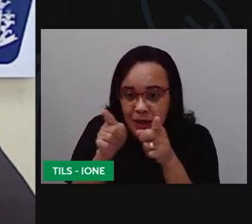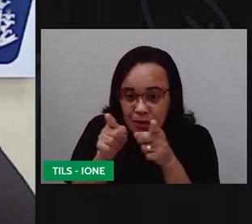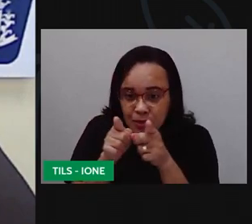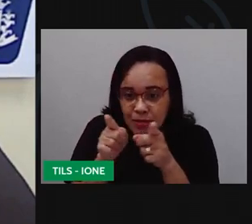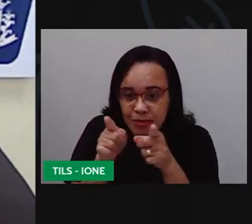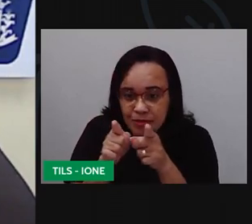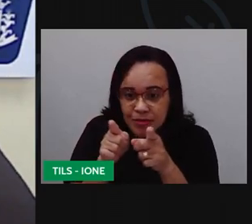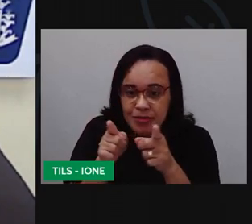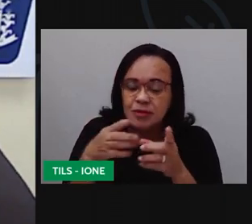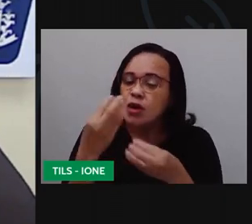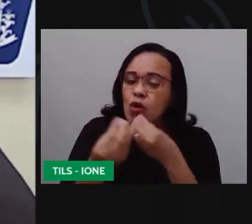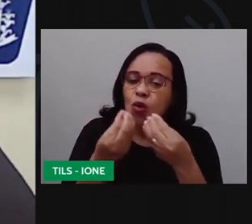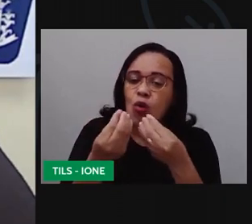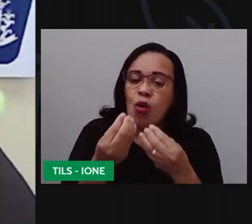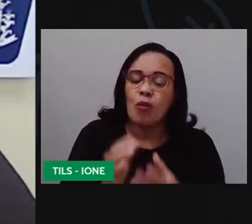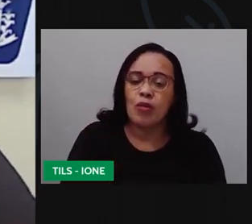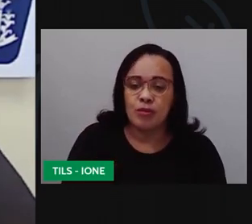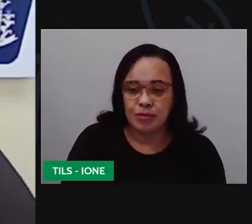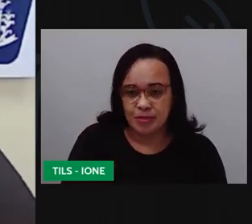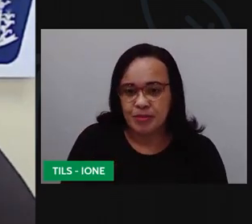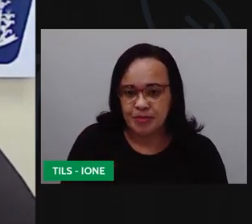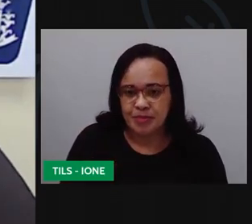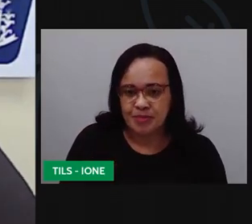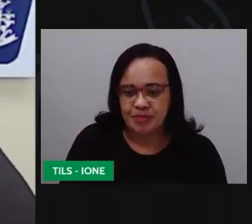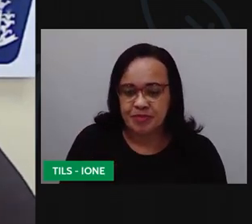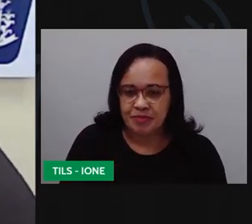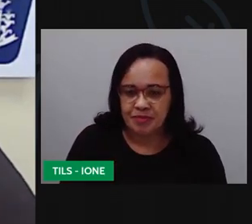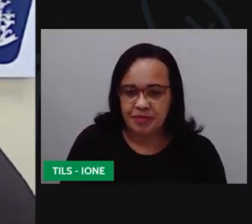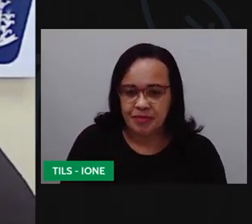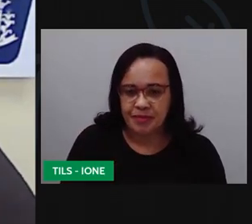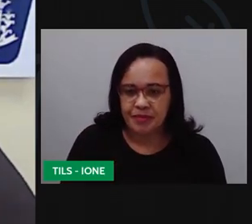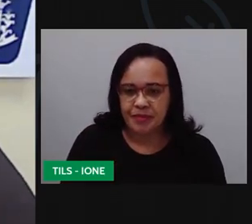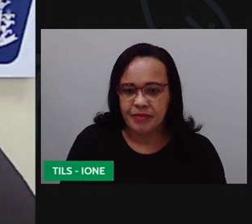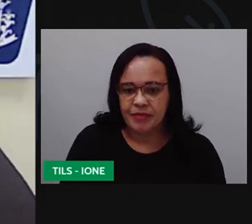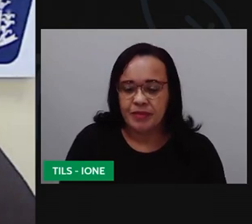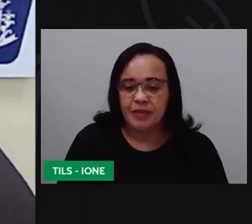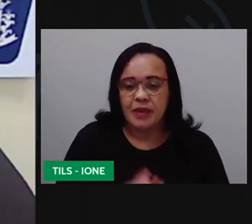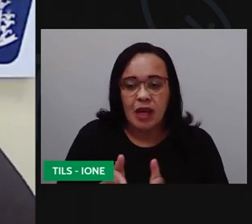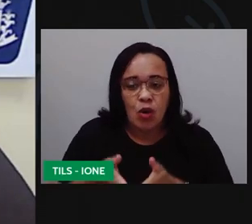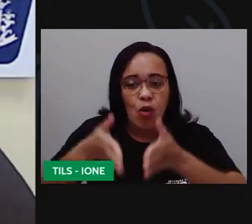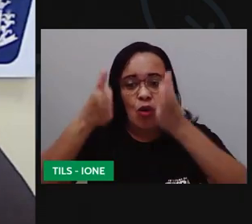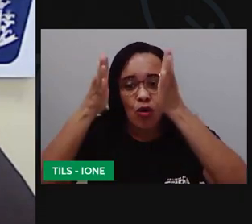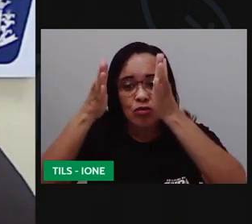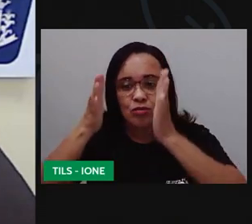Menores. Ó, são menores. Então, vamos lá agora. Vamos fazer nossa coluna.